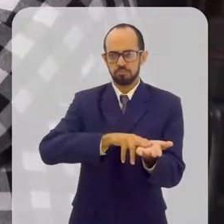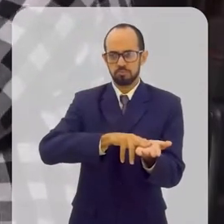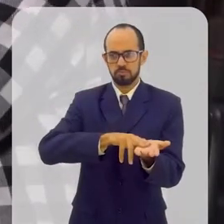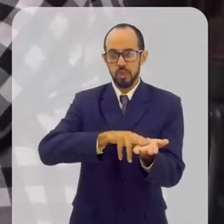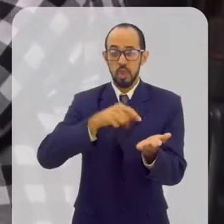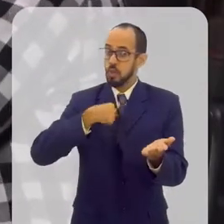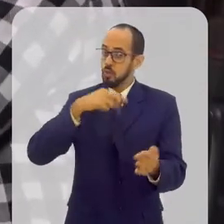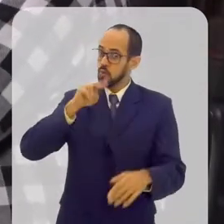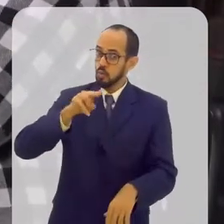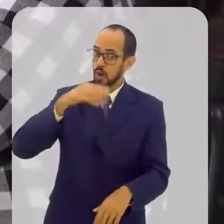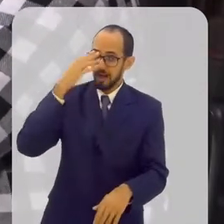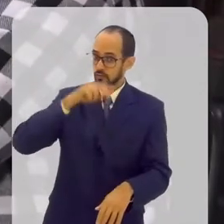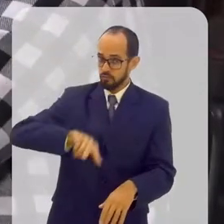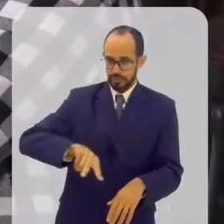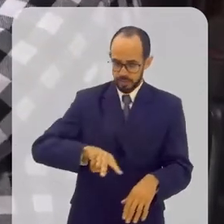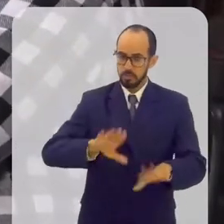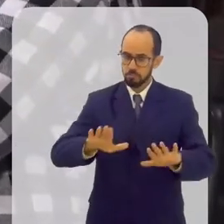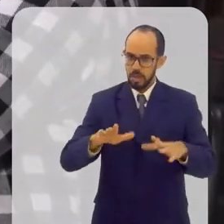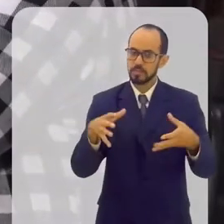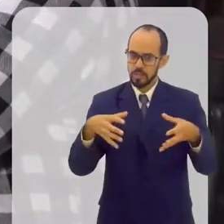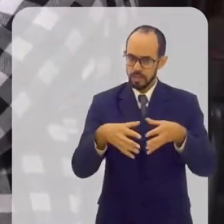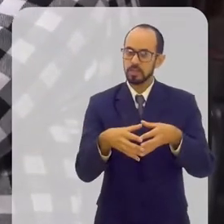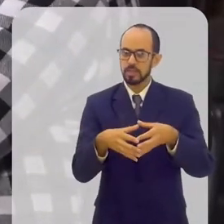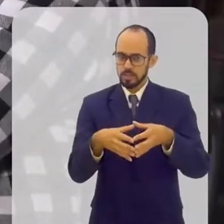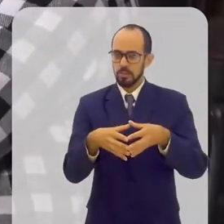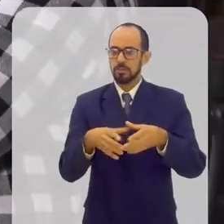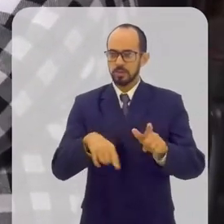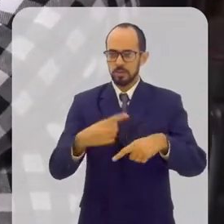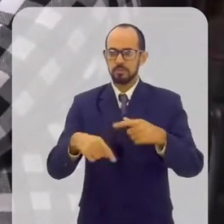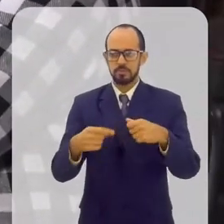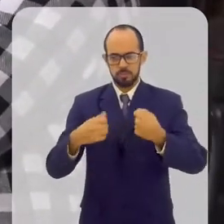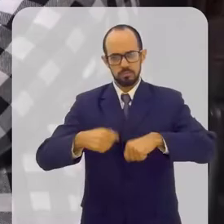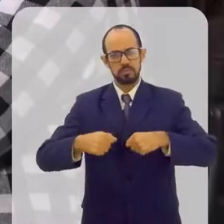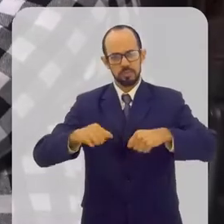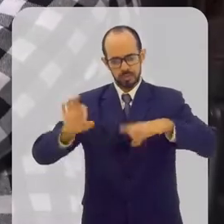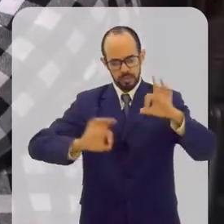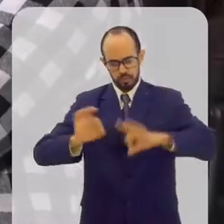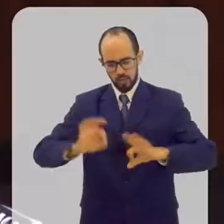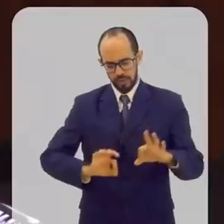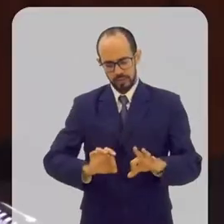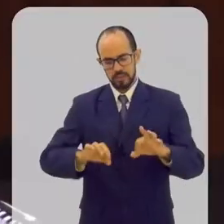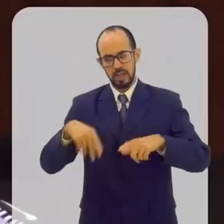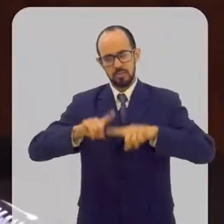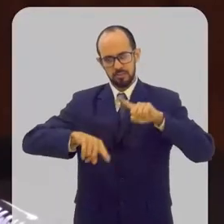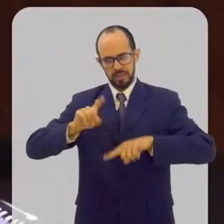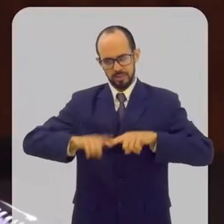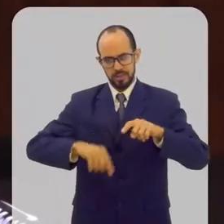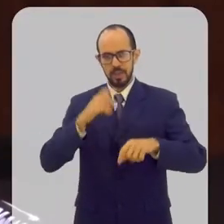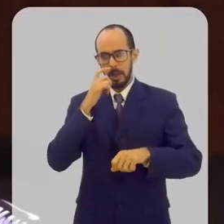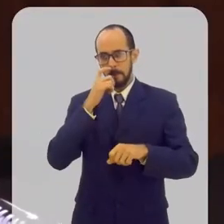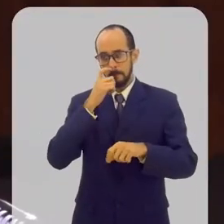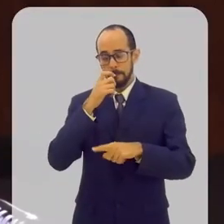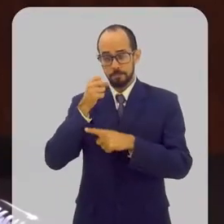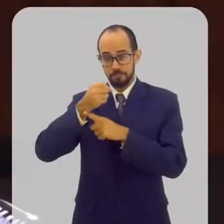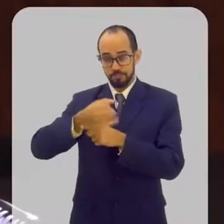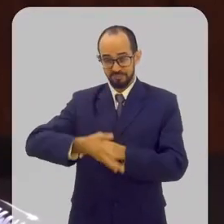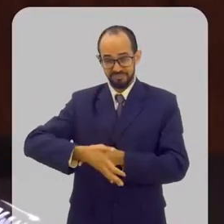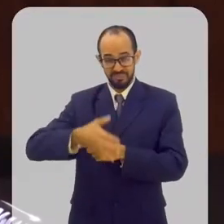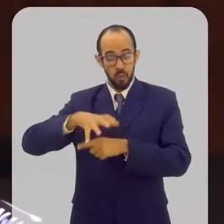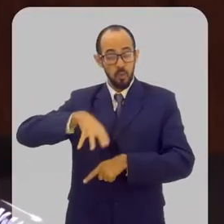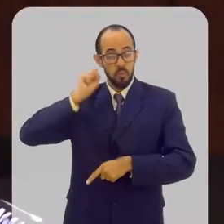nunca vi, mas a equipe, que depois tinha que desmontar, né, de madrugada, assim, dizia que